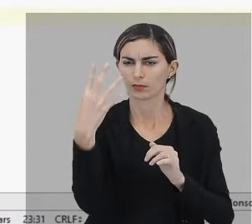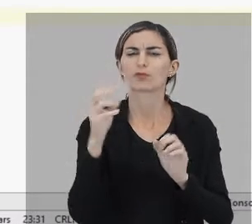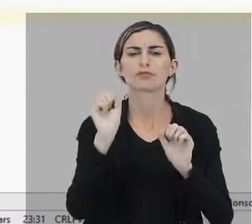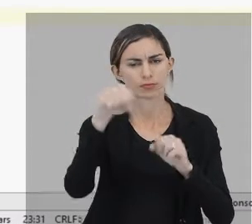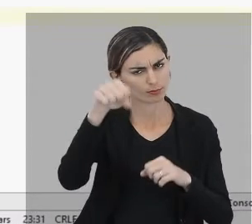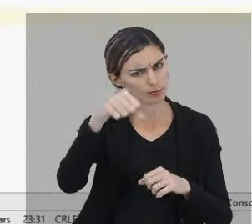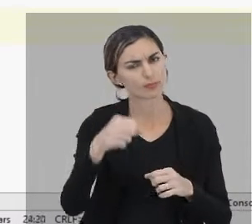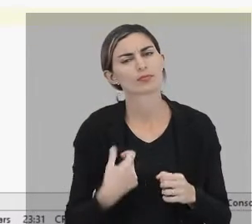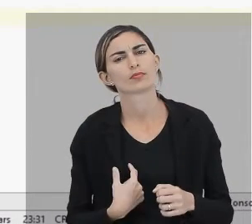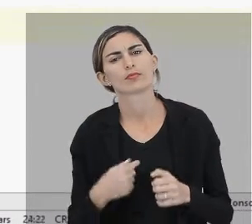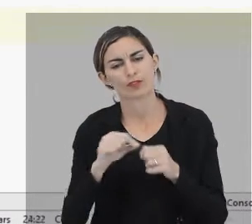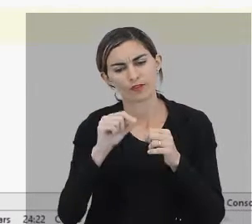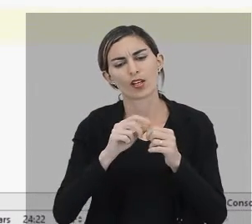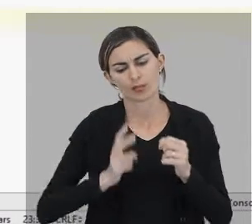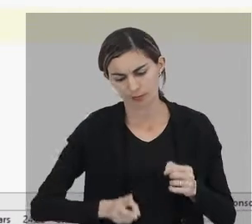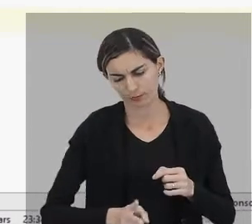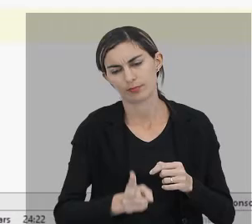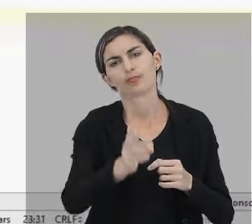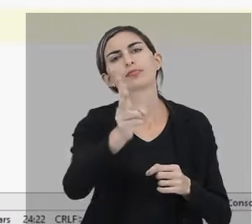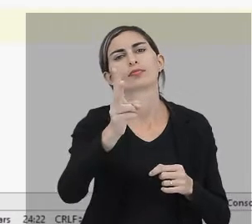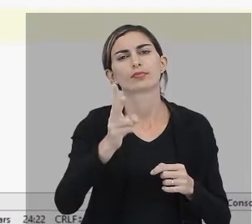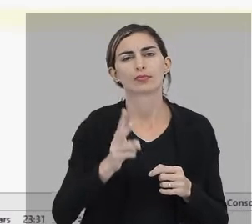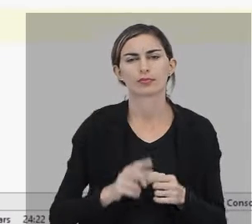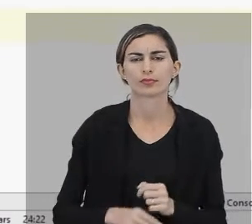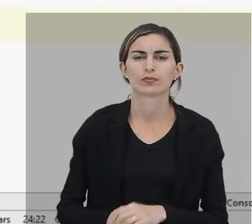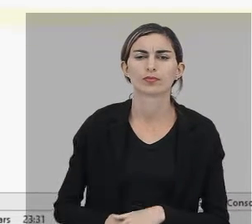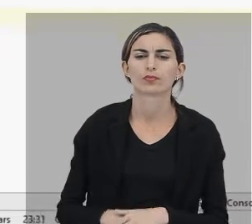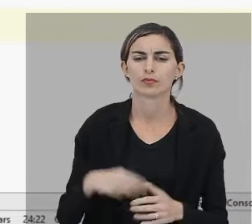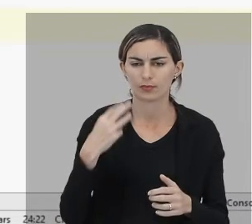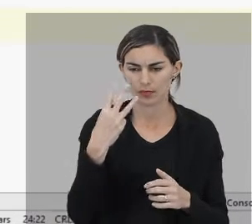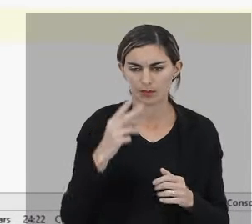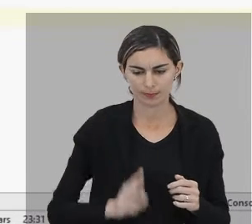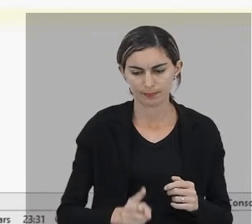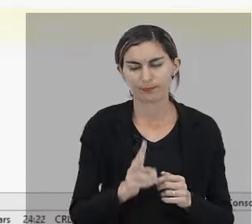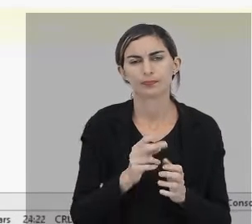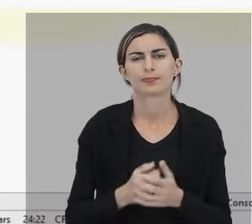É. Então ele faz o continue quando estiver com 3.